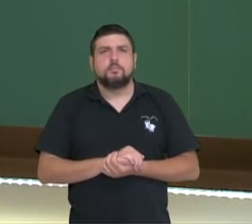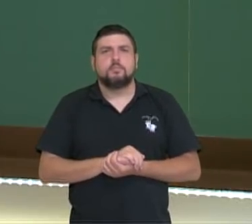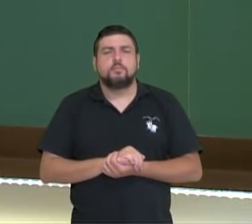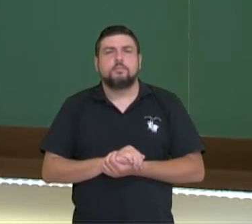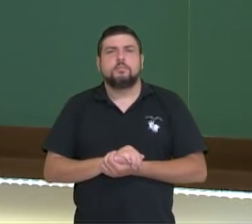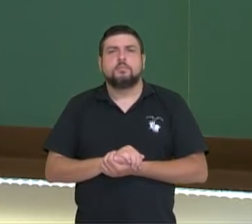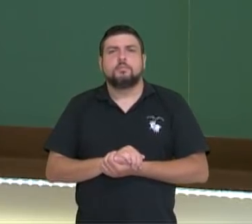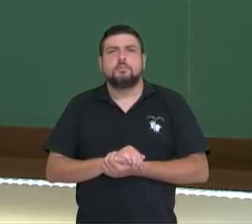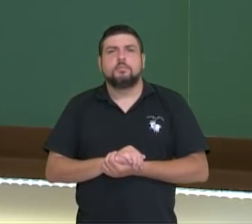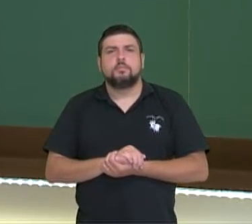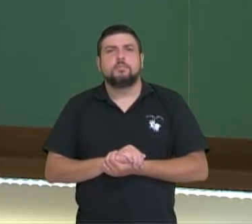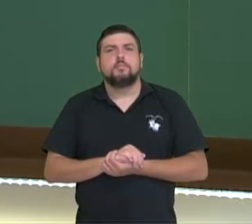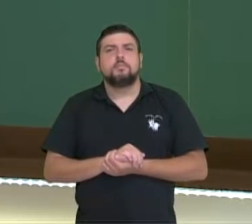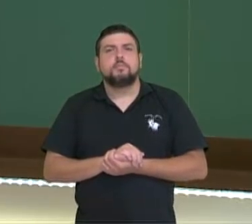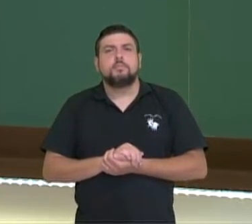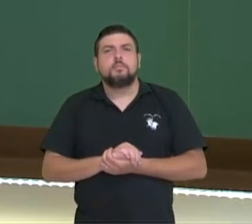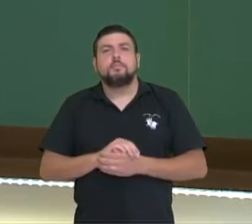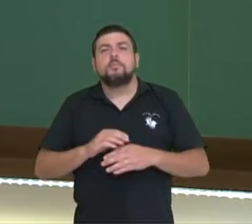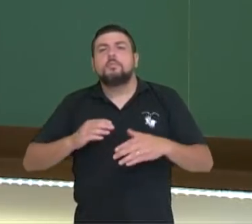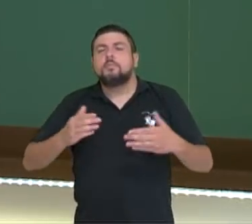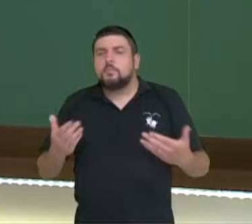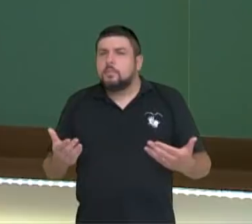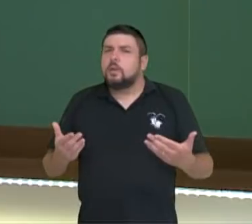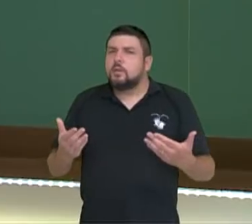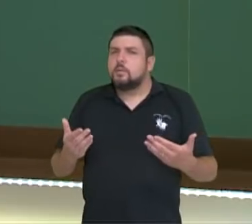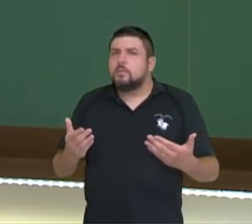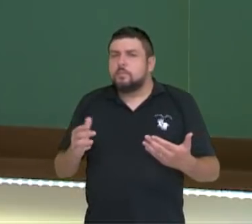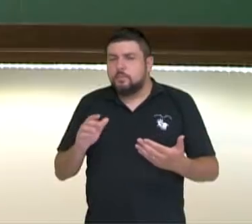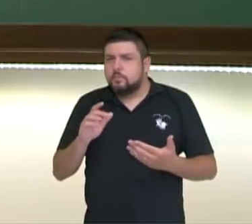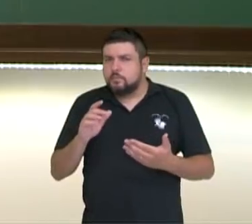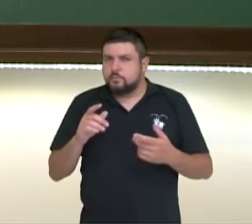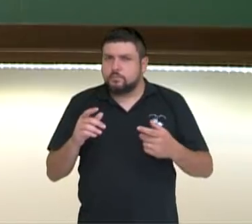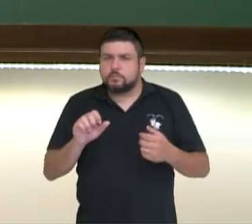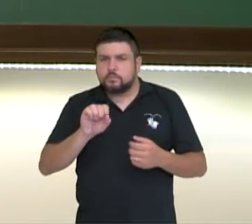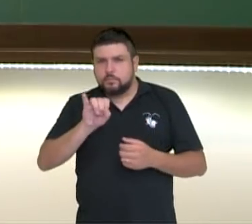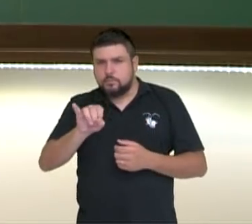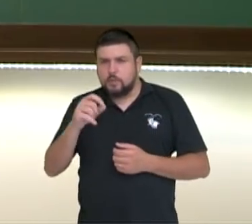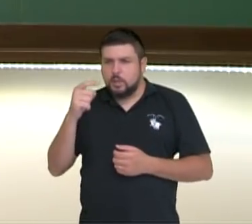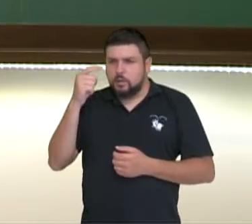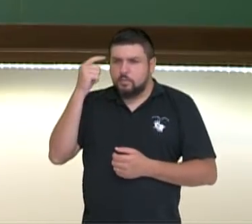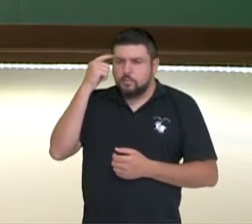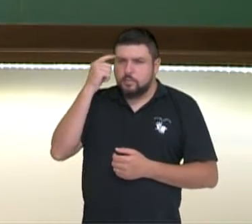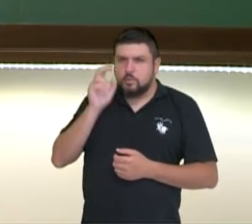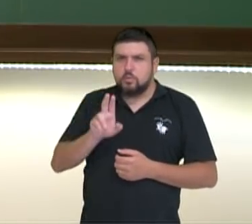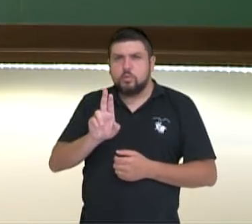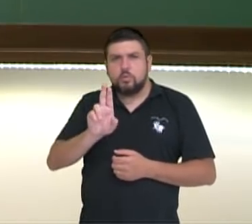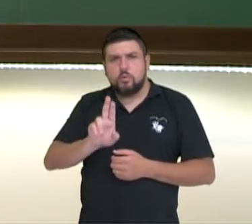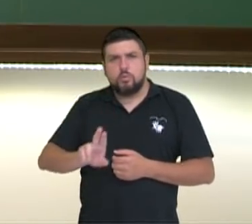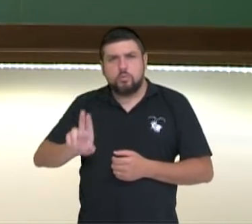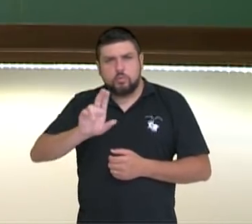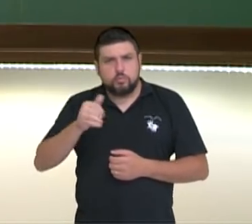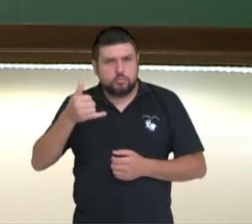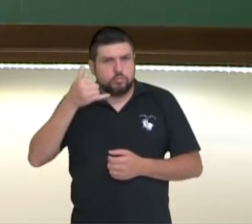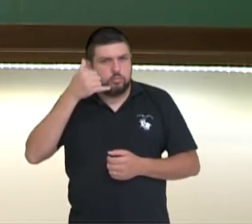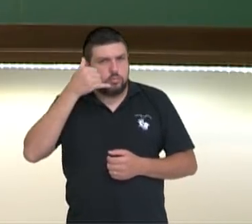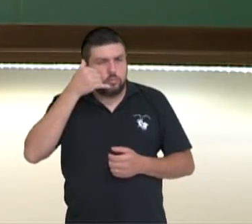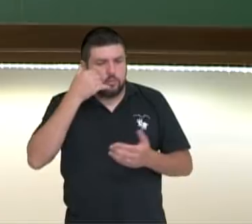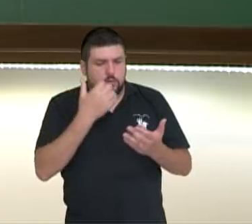Algumas considerações que a gente deve fazer quando a gente pensa assim no uso do smartphone, né? E no